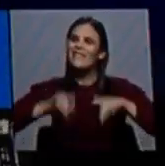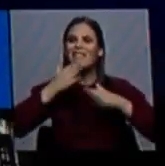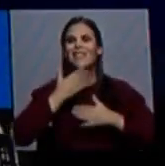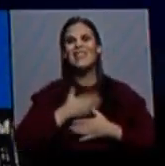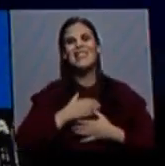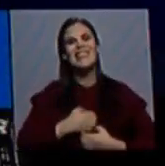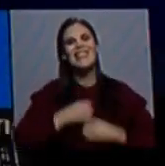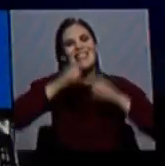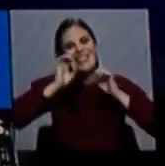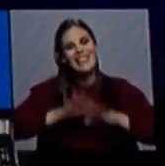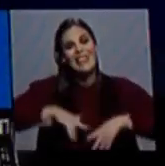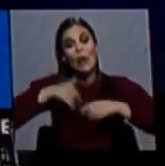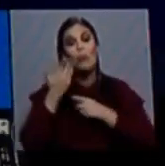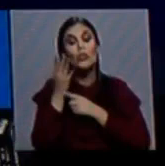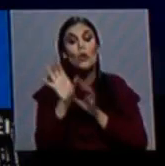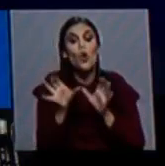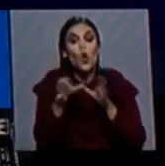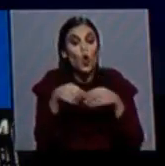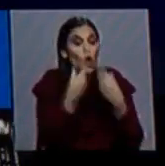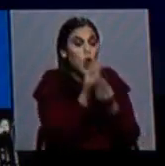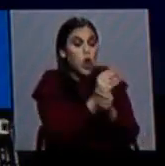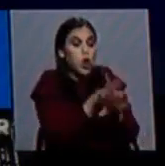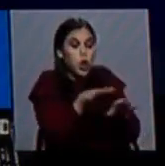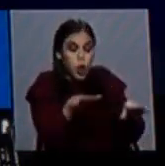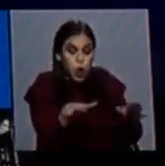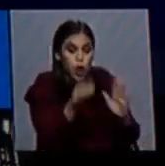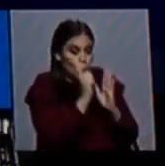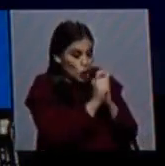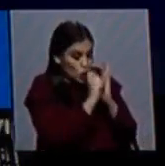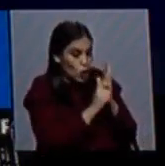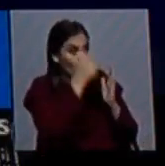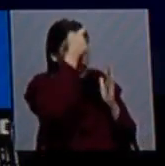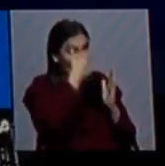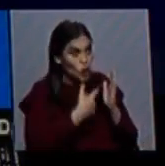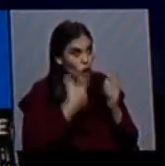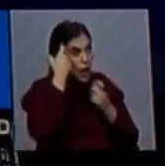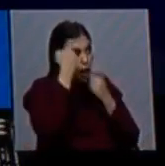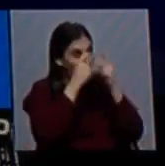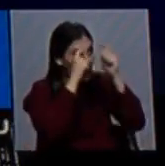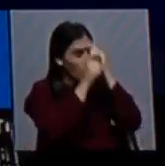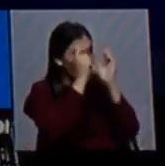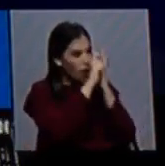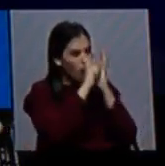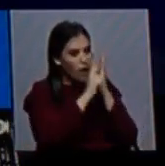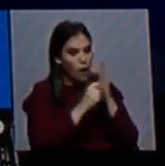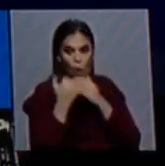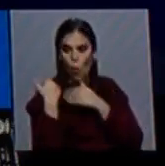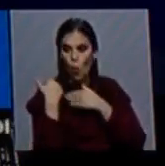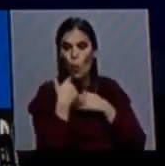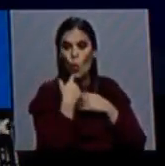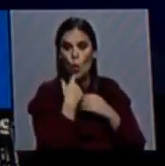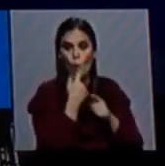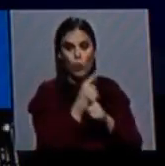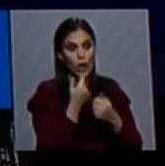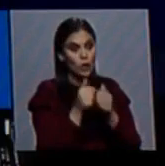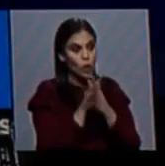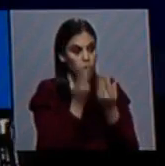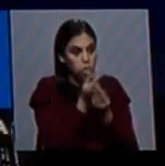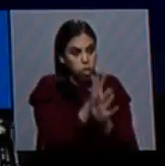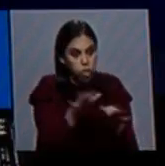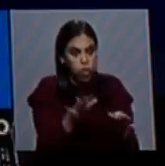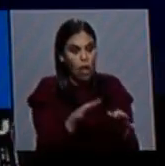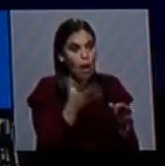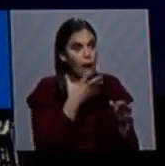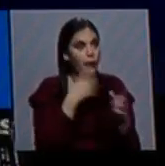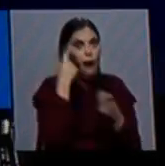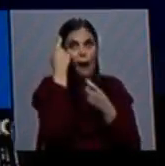Imagine, o grupo das crianças escrevem as histórias e é uma grande responsabilidade porque eles ficam sempre muito entusiastas de saber como é que vai ser